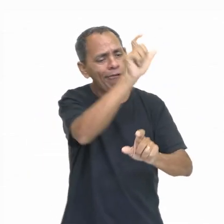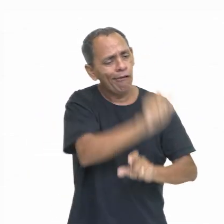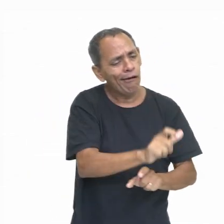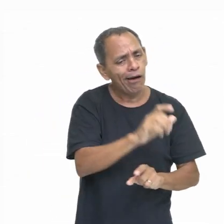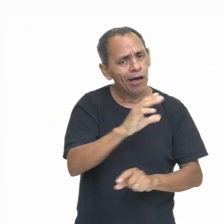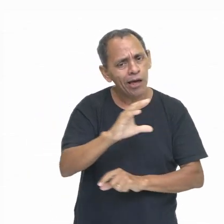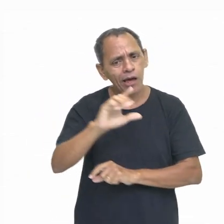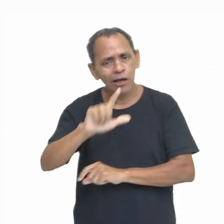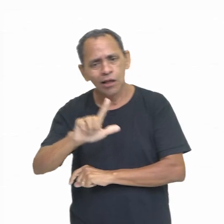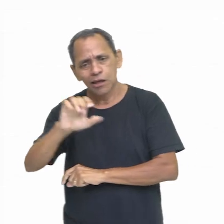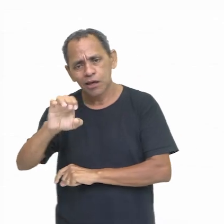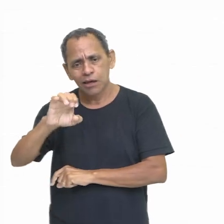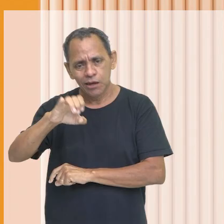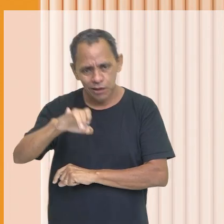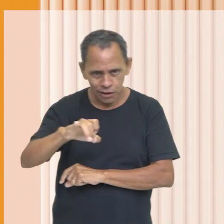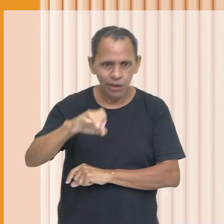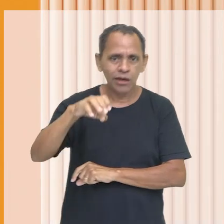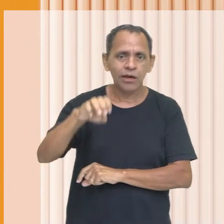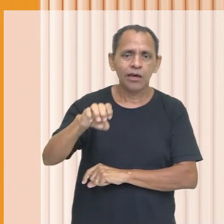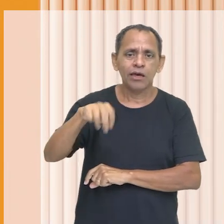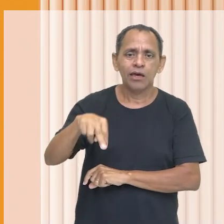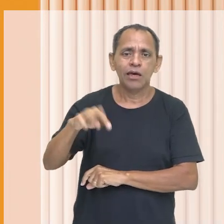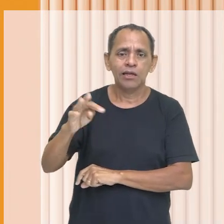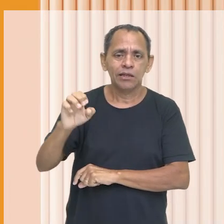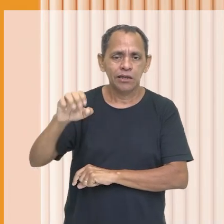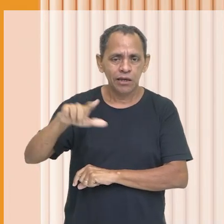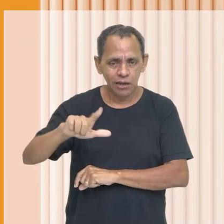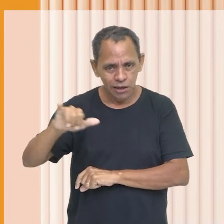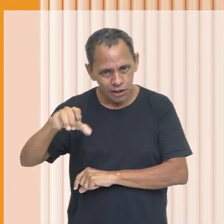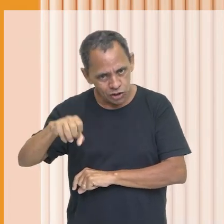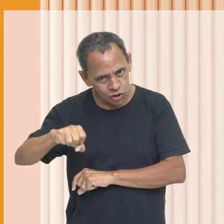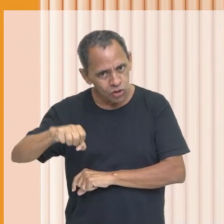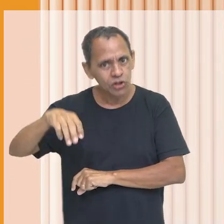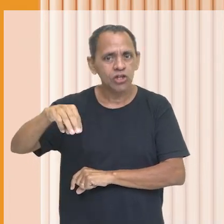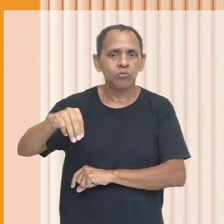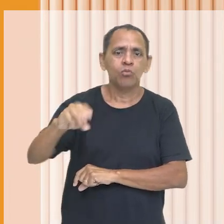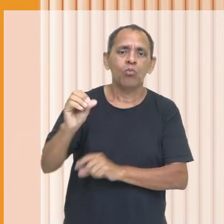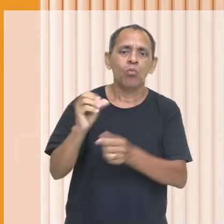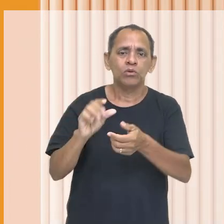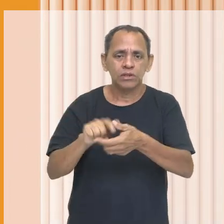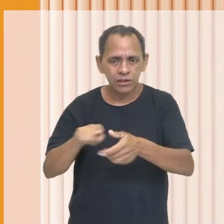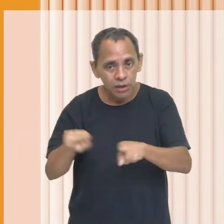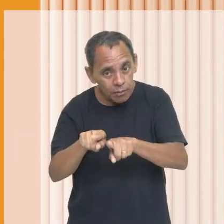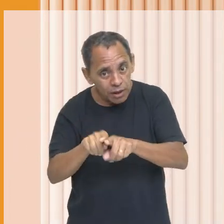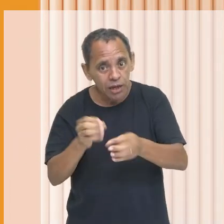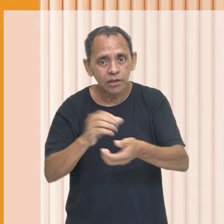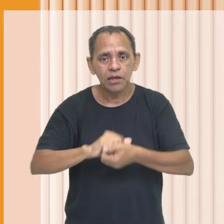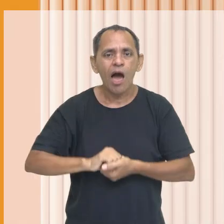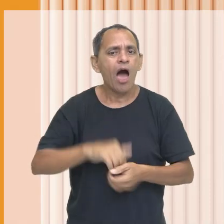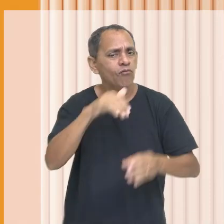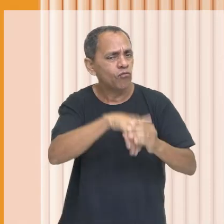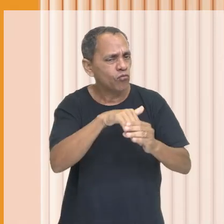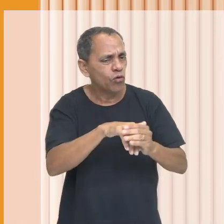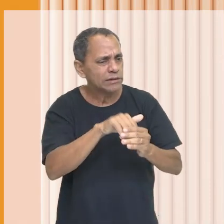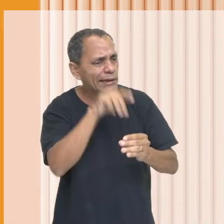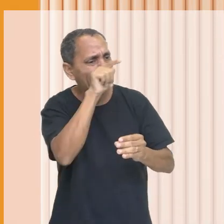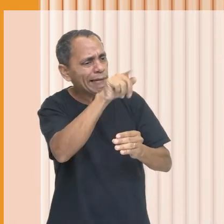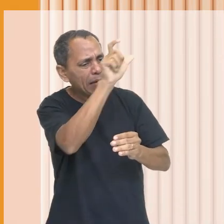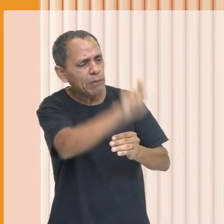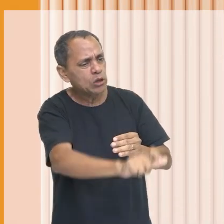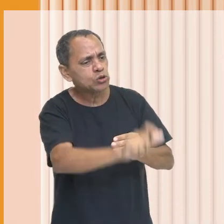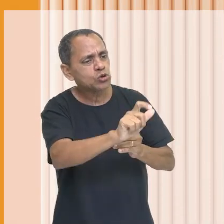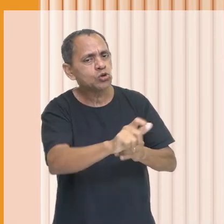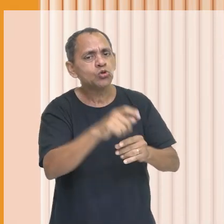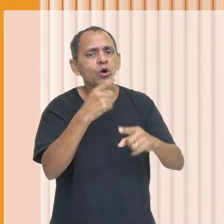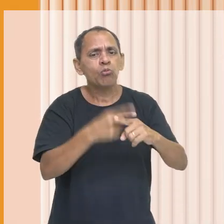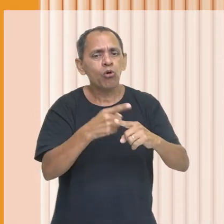corrupção, melhor, porque as pessoas vão parar de achar o que? Ah, não, eu vou votar no fulano porque ele vai me dar algum benefício. Então, as pessoas